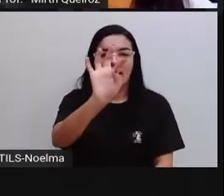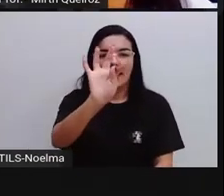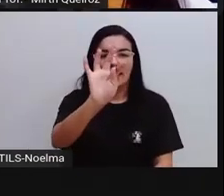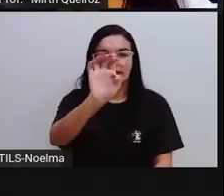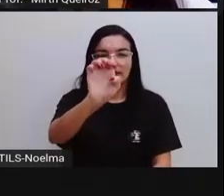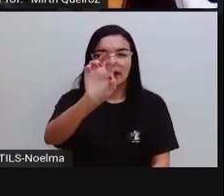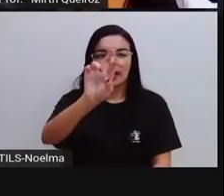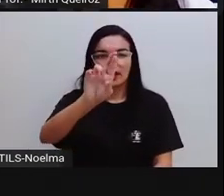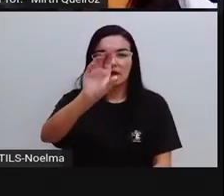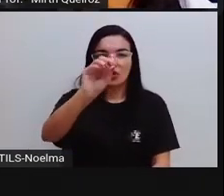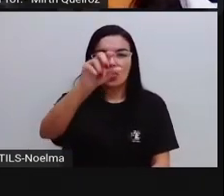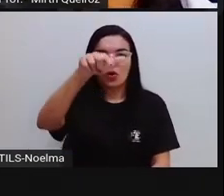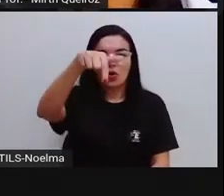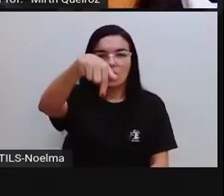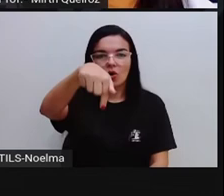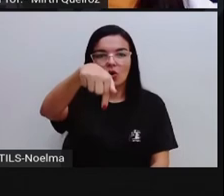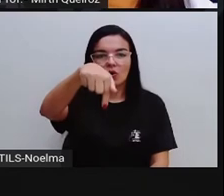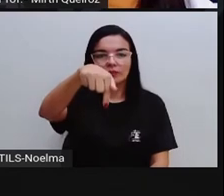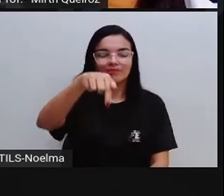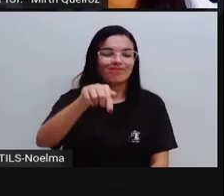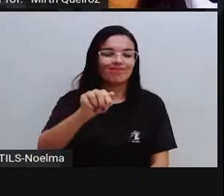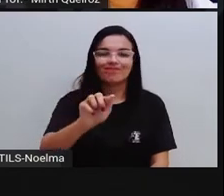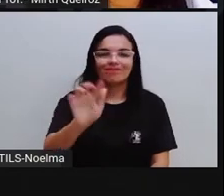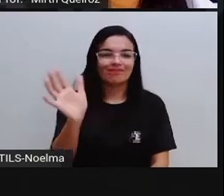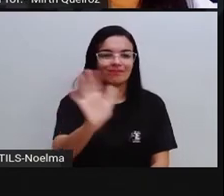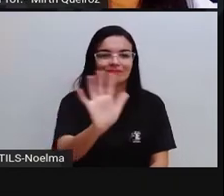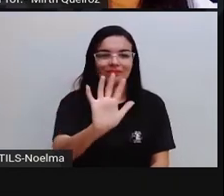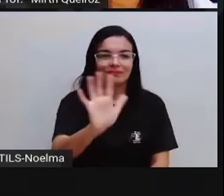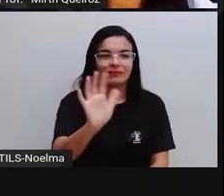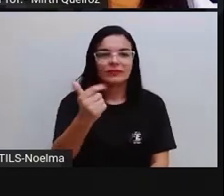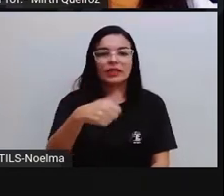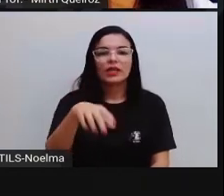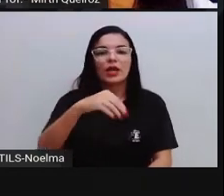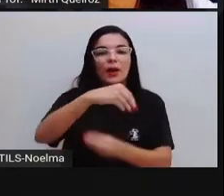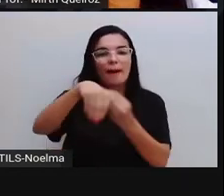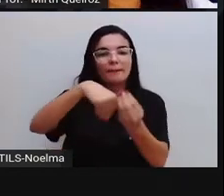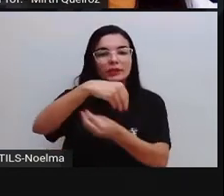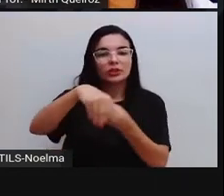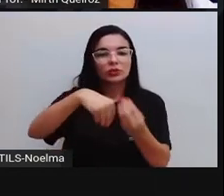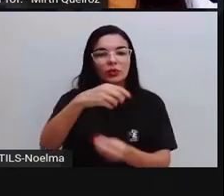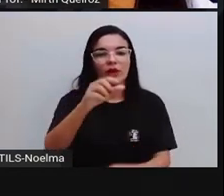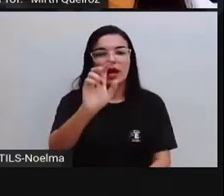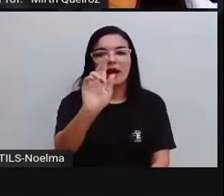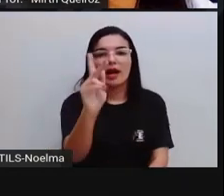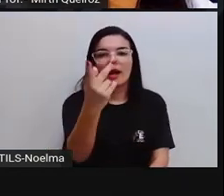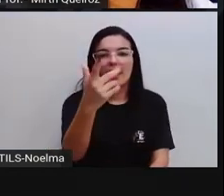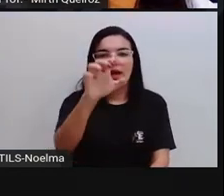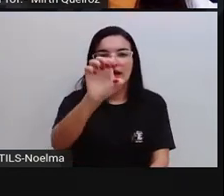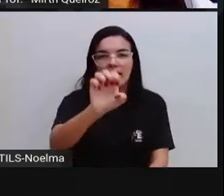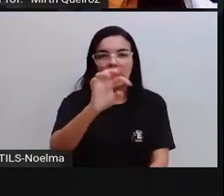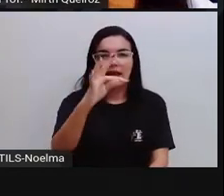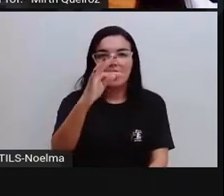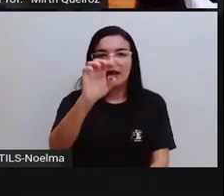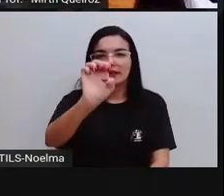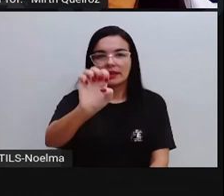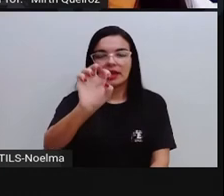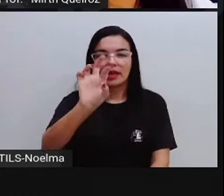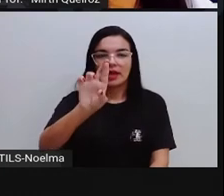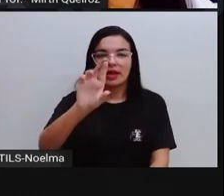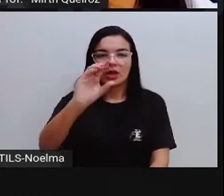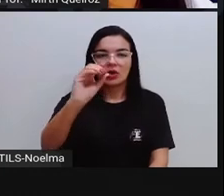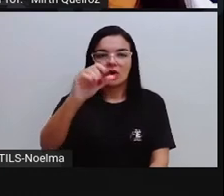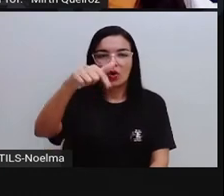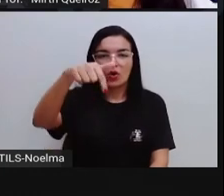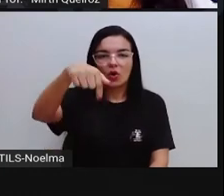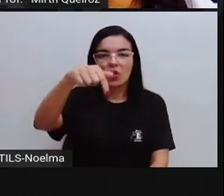água com o óleo, que foi o caso da areia, água e óleo, que já é uma substância aí, uma mistura, perdão, de